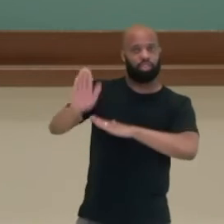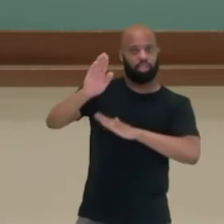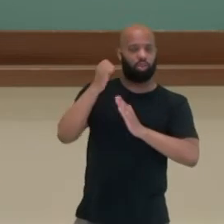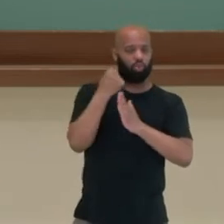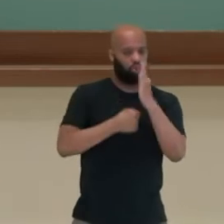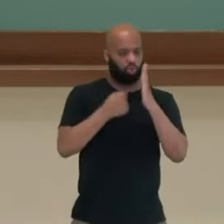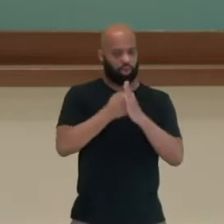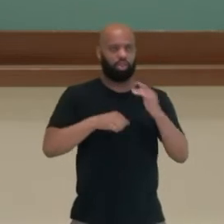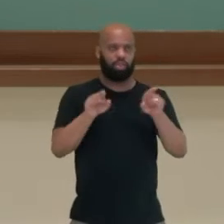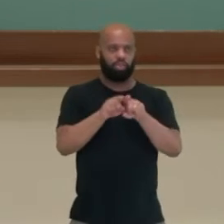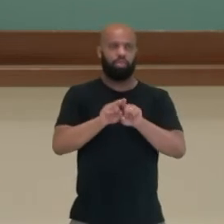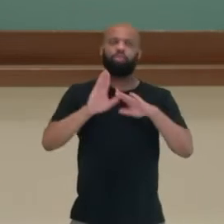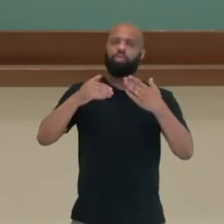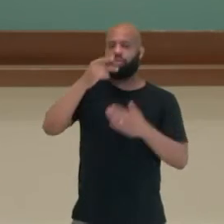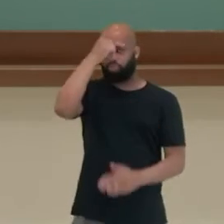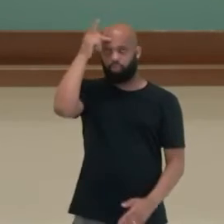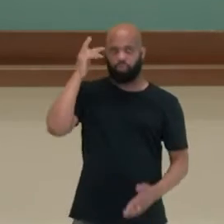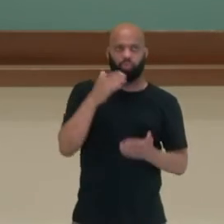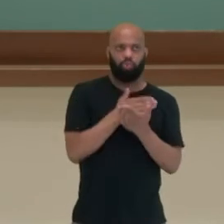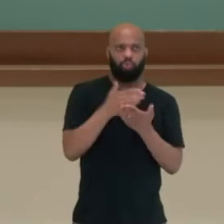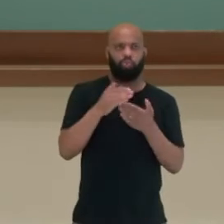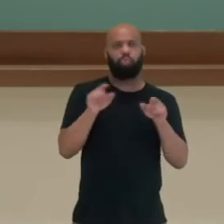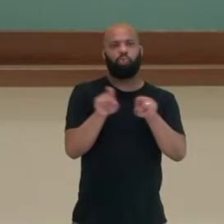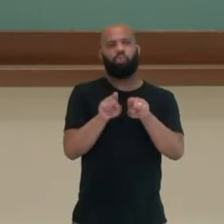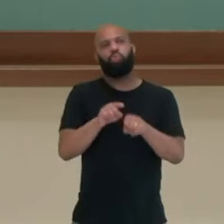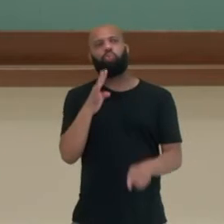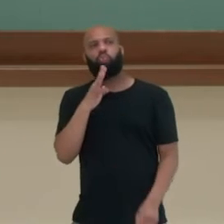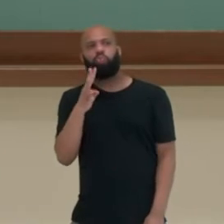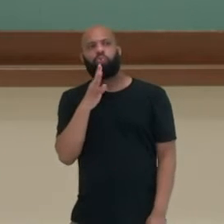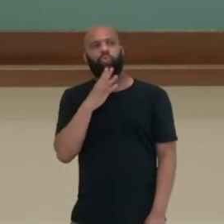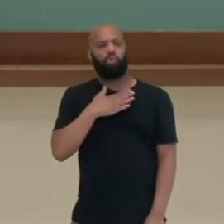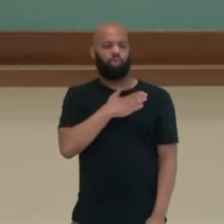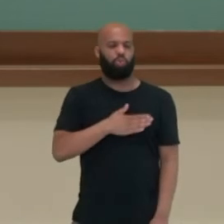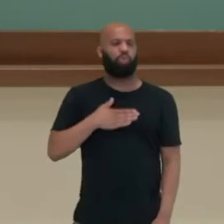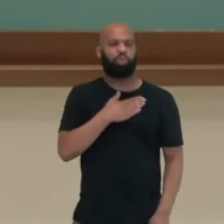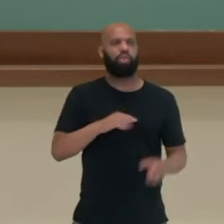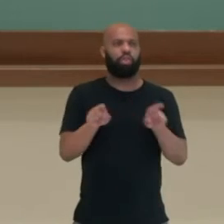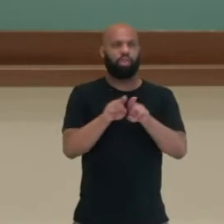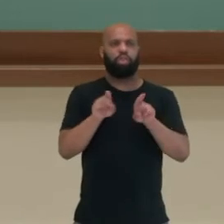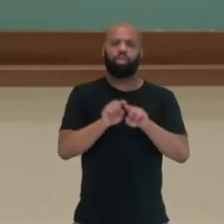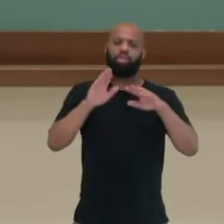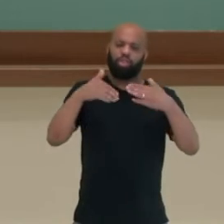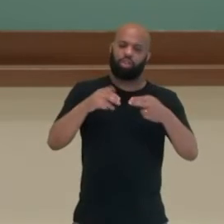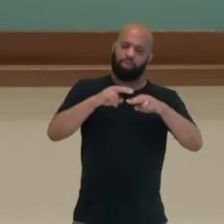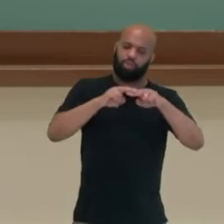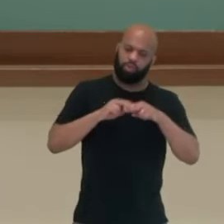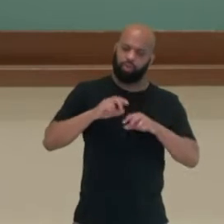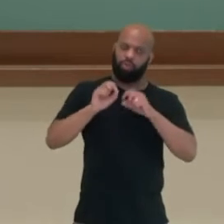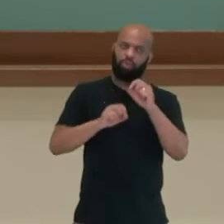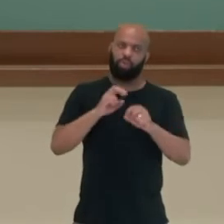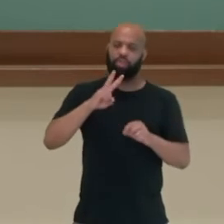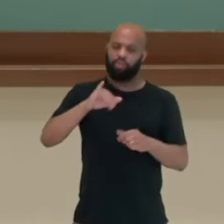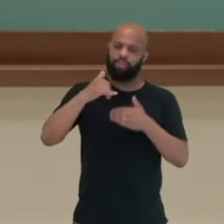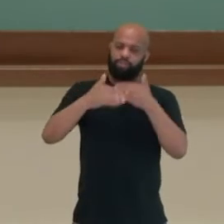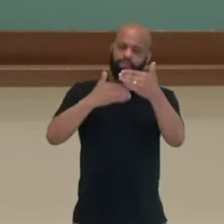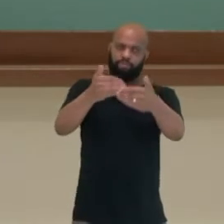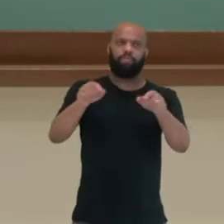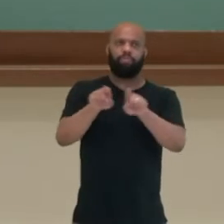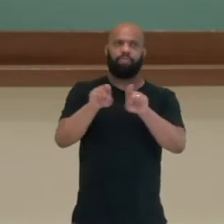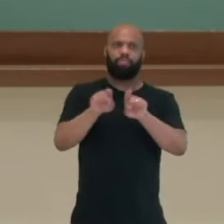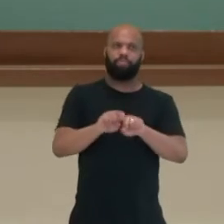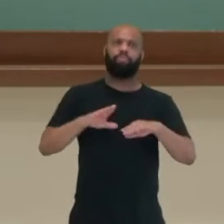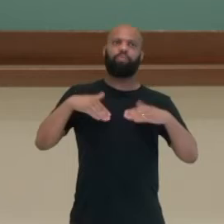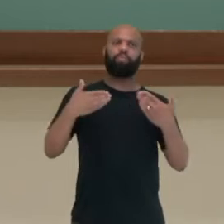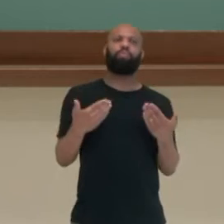luta. Então, as pessoas começaram a conhecer, gostaram e aí com isso, né, foi se desenvolvendo e